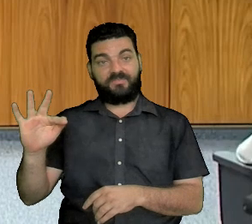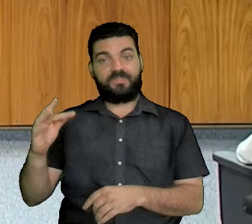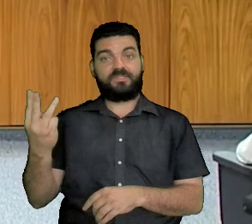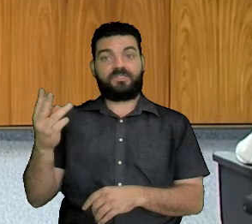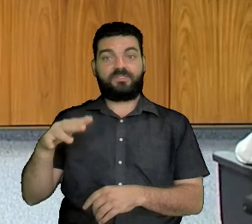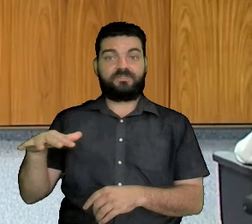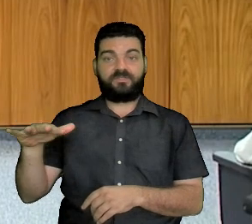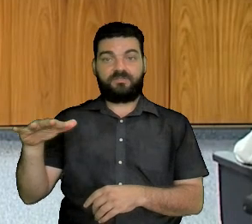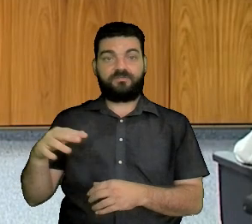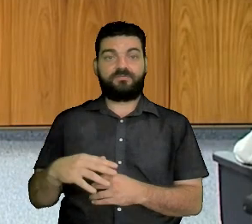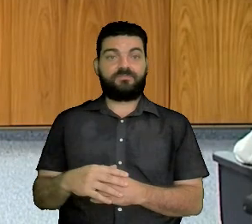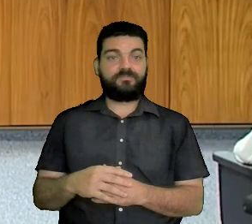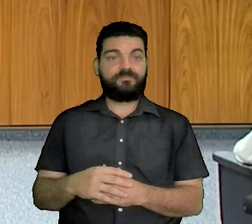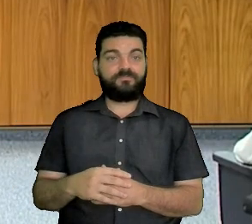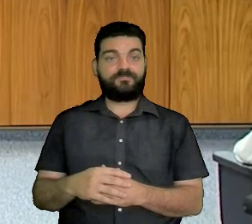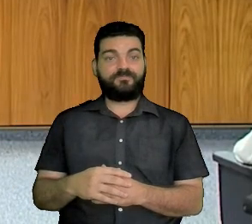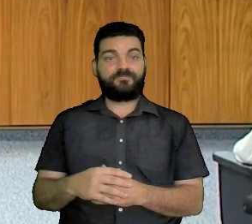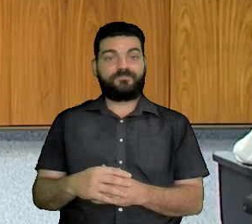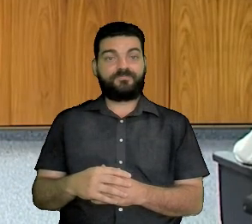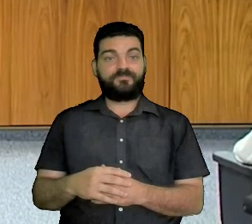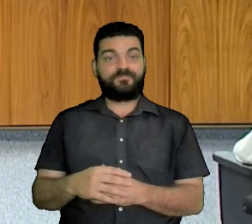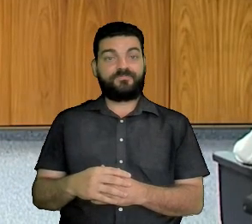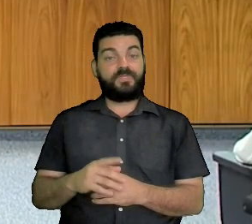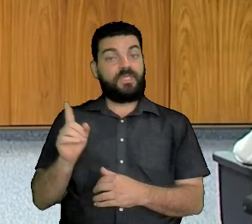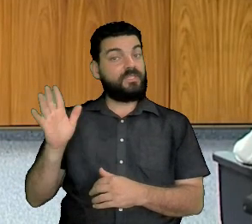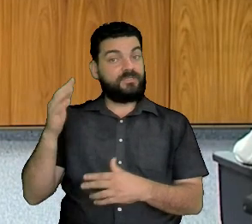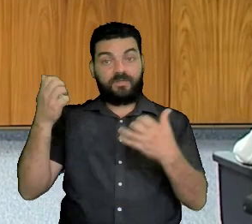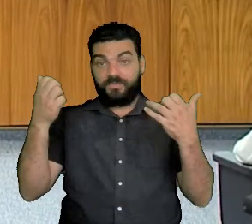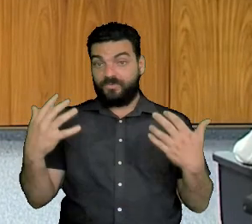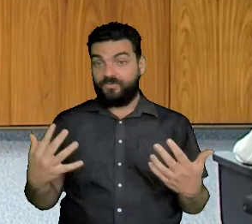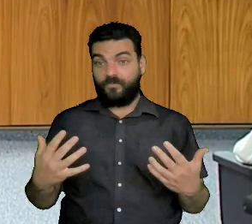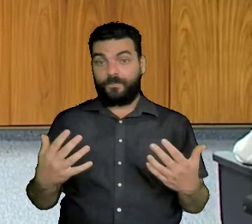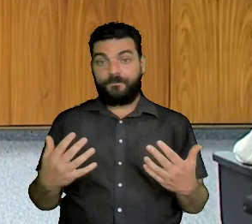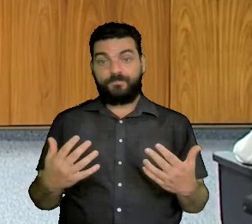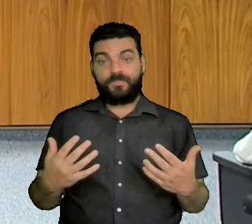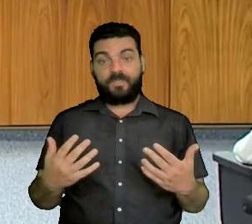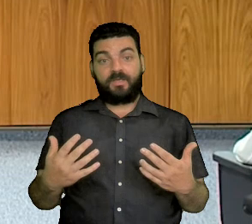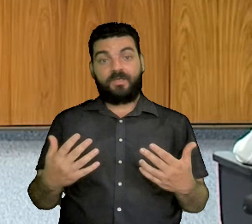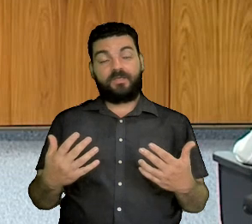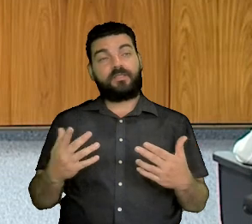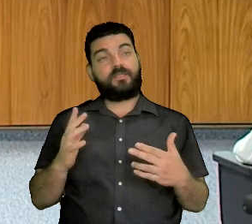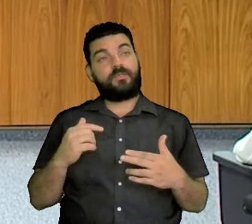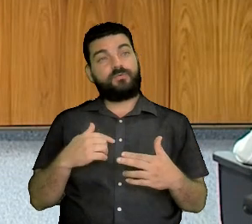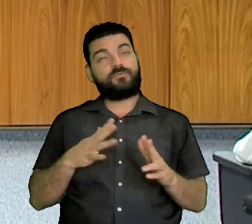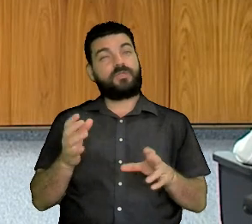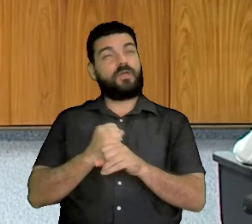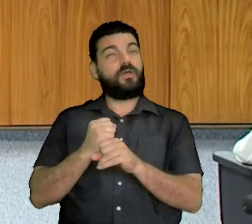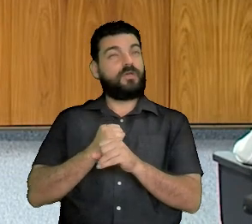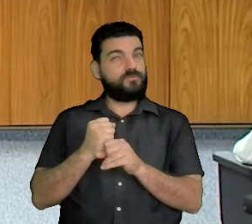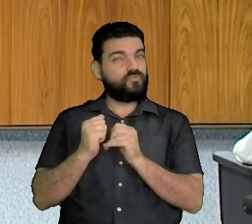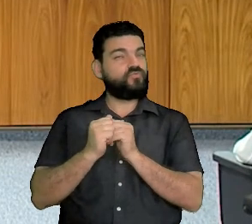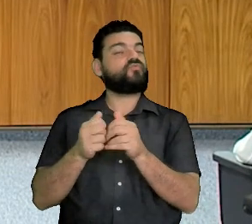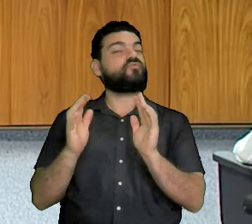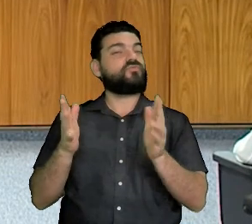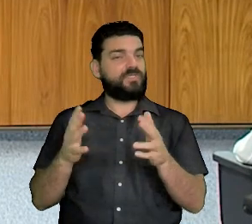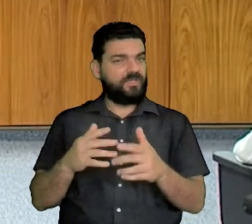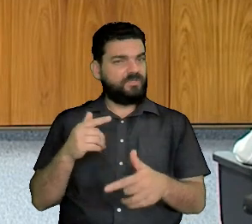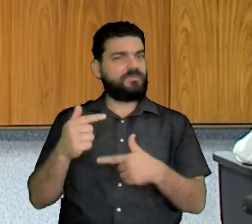Região, com quem, como ela bem frisou, a gente tem o prazer de conviver aí há 20 anos, né, no